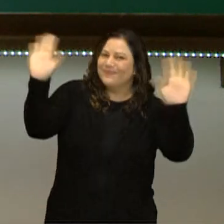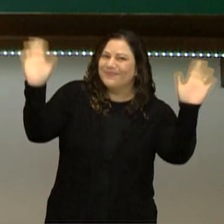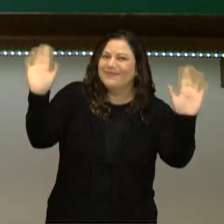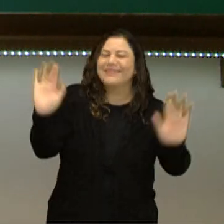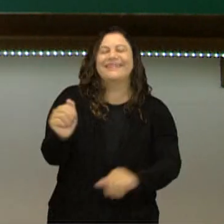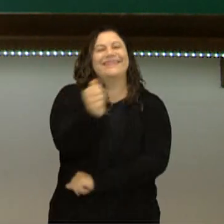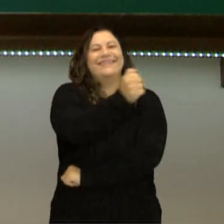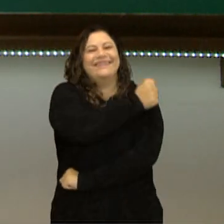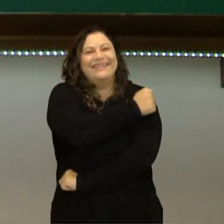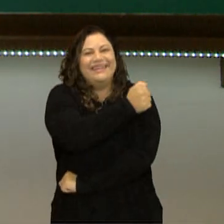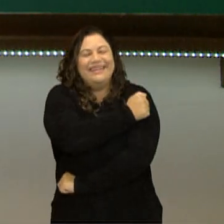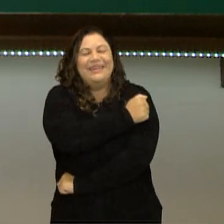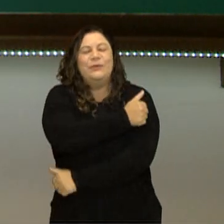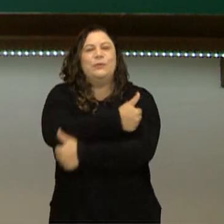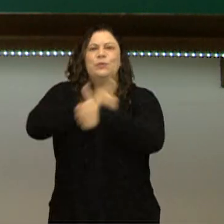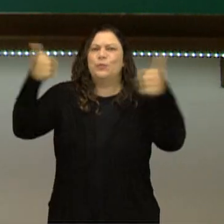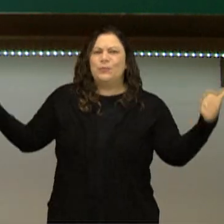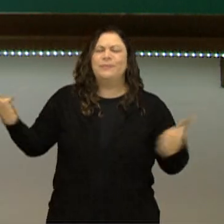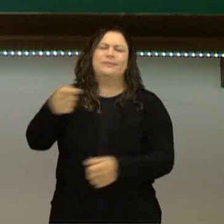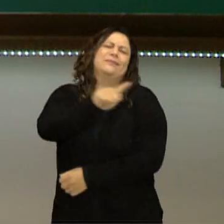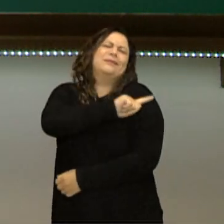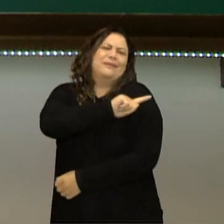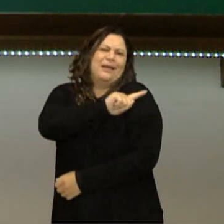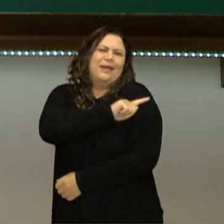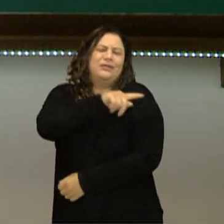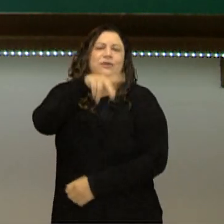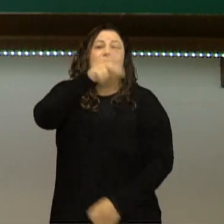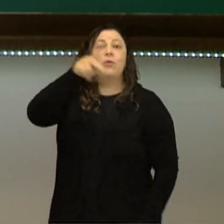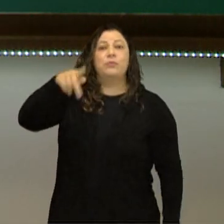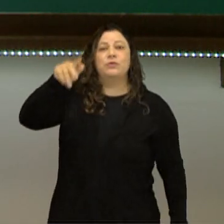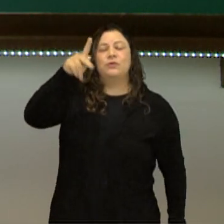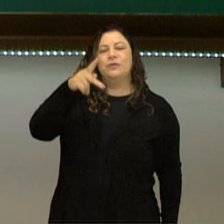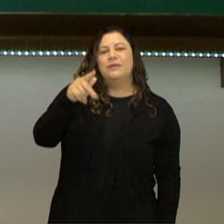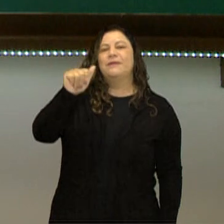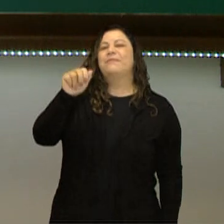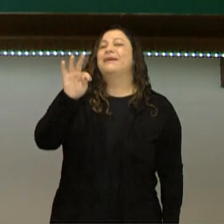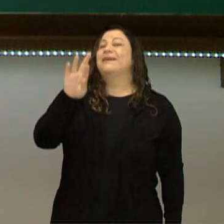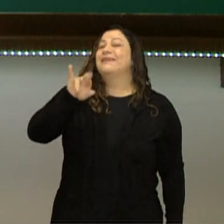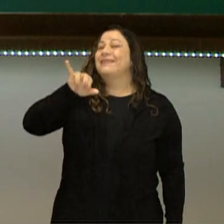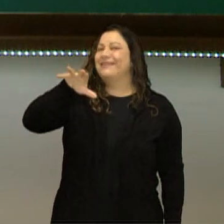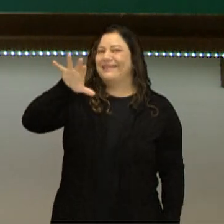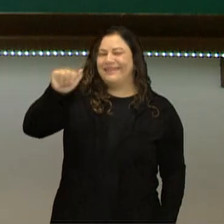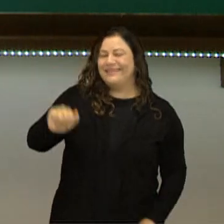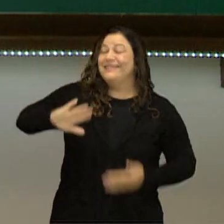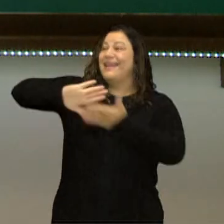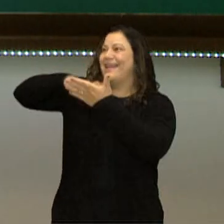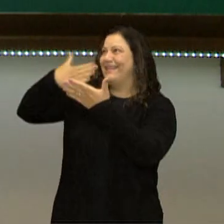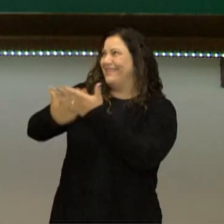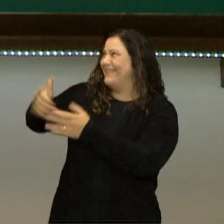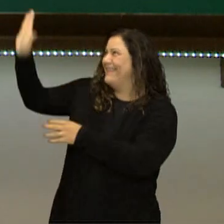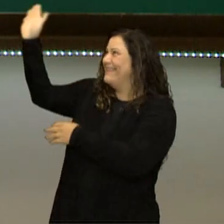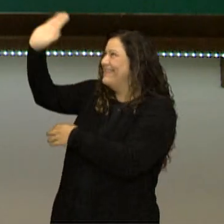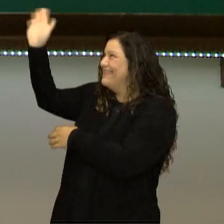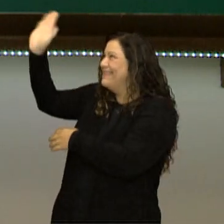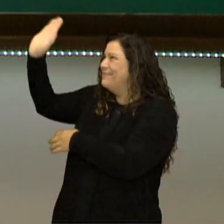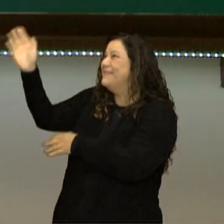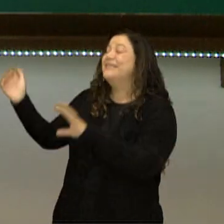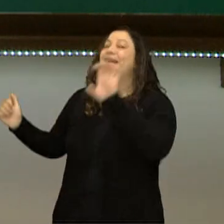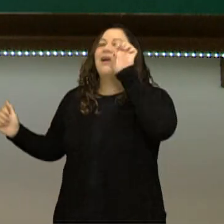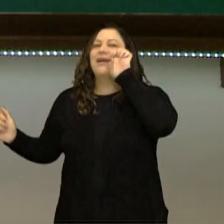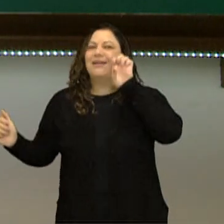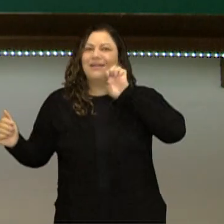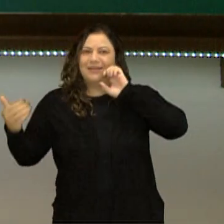students, how are you? Olá, galera do sétimo ano. Eu, a teacher Patrícia, e a nossa intérprete Elisângela. Hi, Elisângela, how are